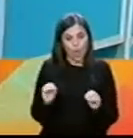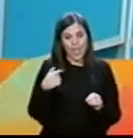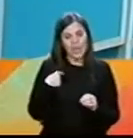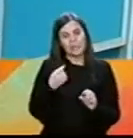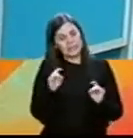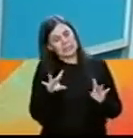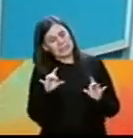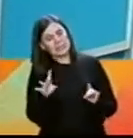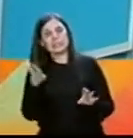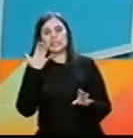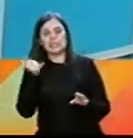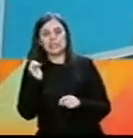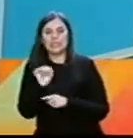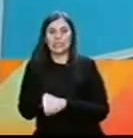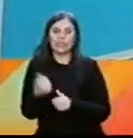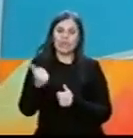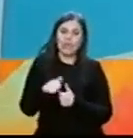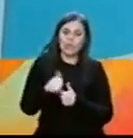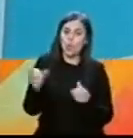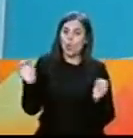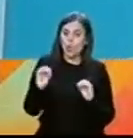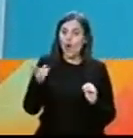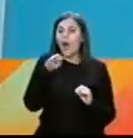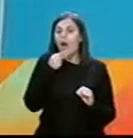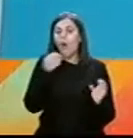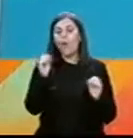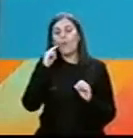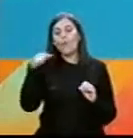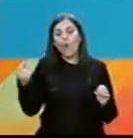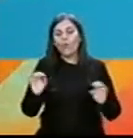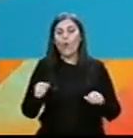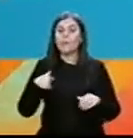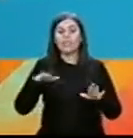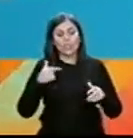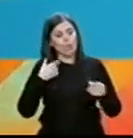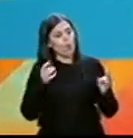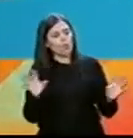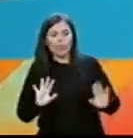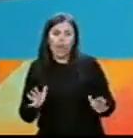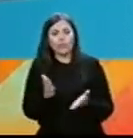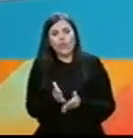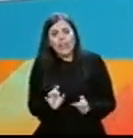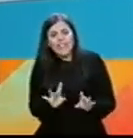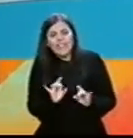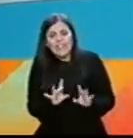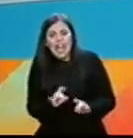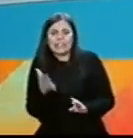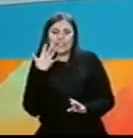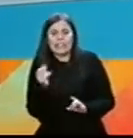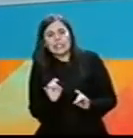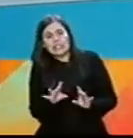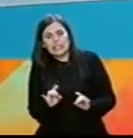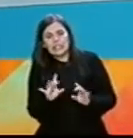hidratos. Batatinhas, arroz. Mas não tenho nada contra os hidratos. Atenção, acho que os hidratos também fazem parte da é importante. A